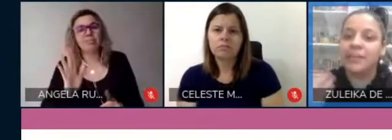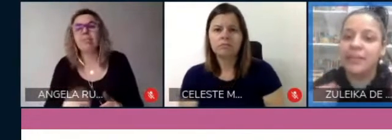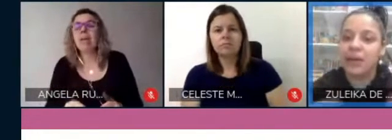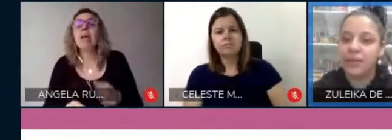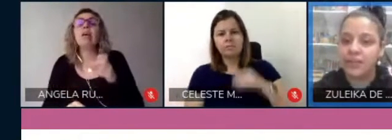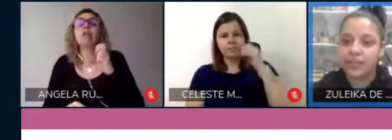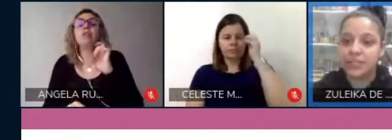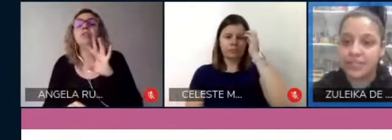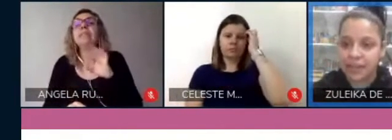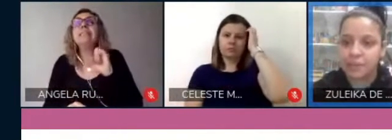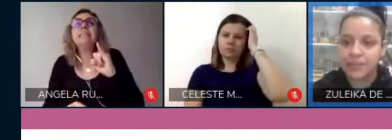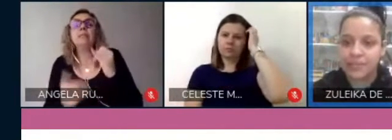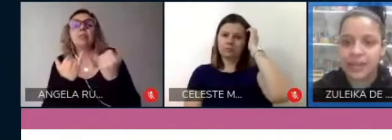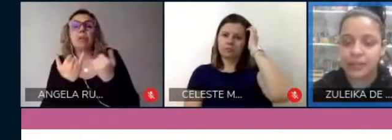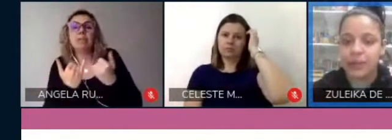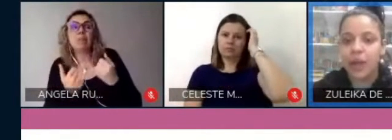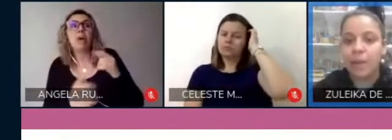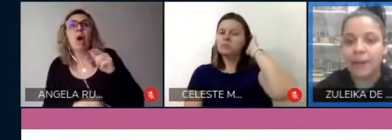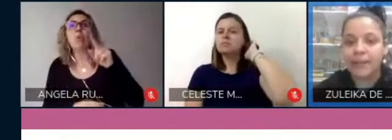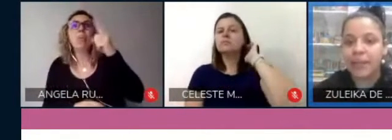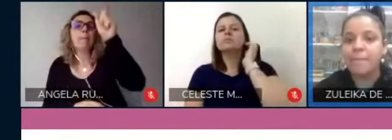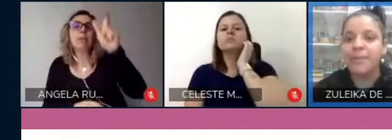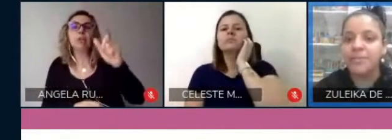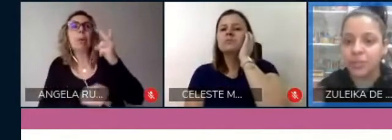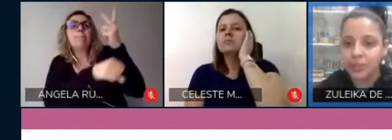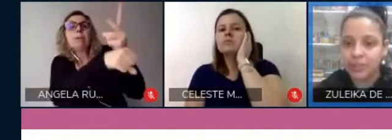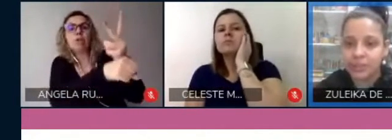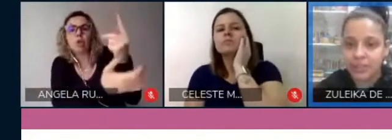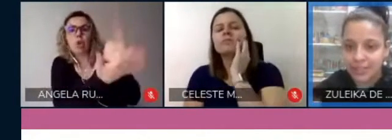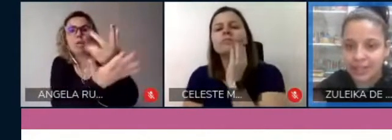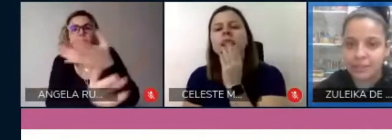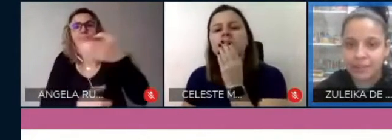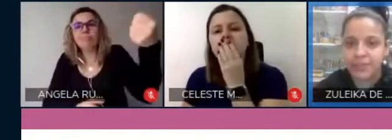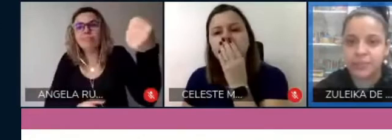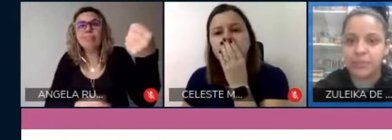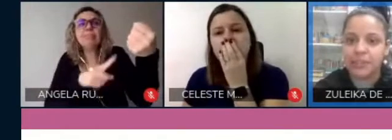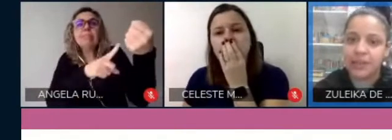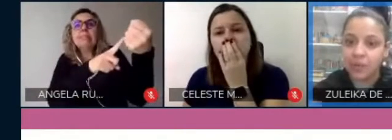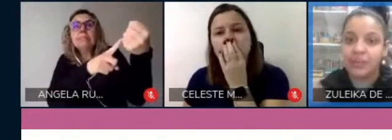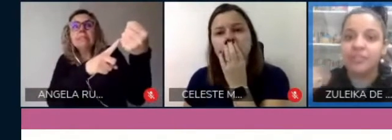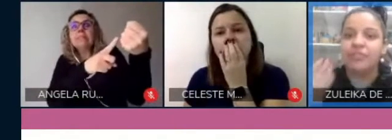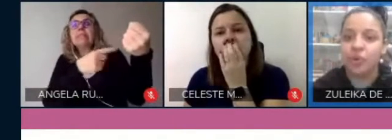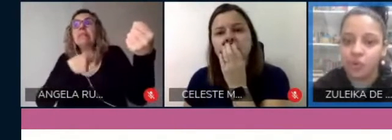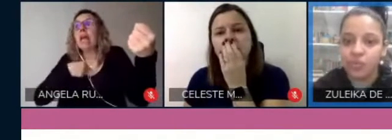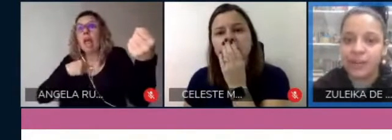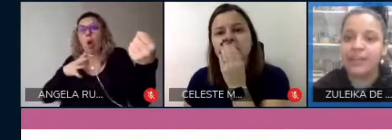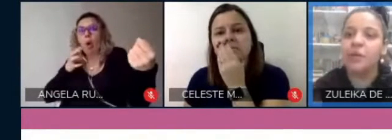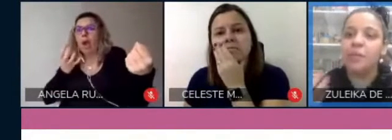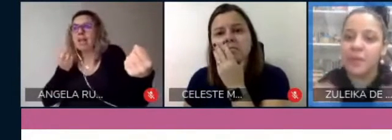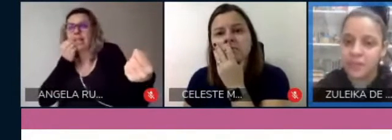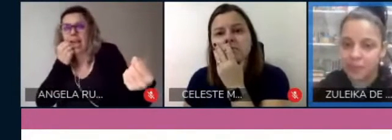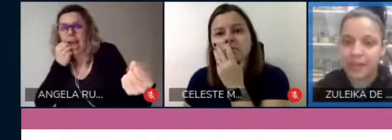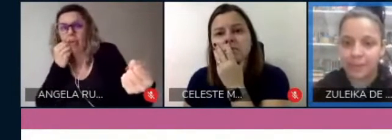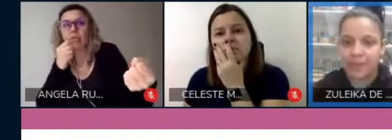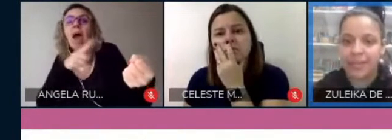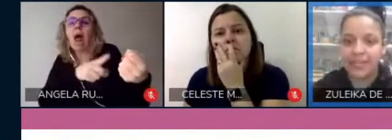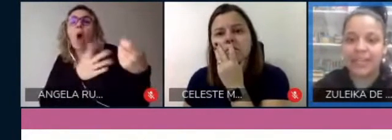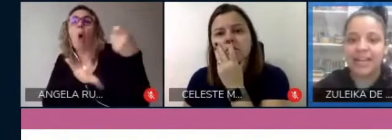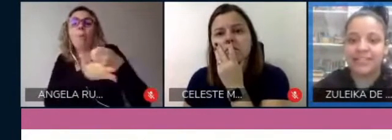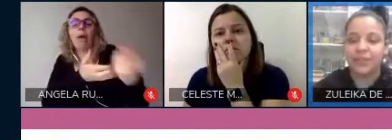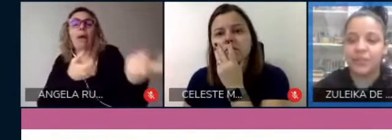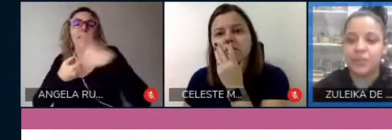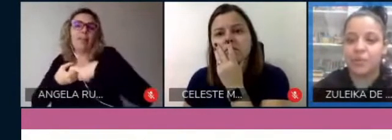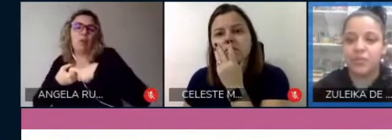reserva de um material que está emprestado, para que a pessoa que está em posse do material devolva e eu possa